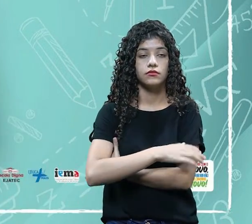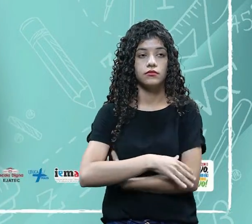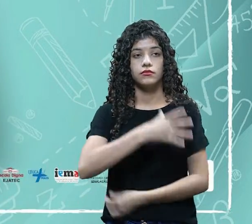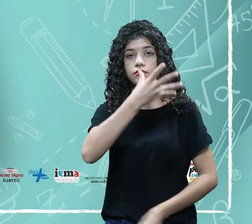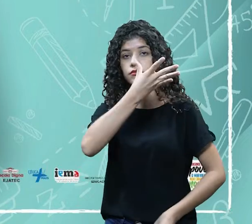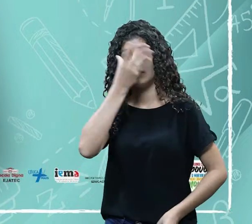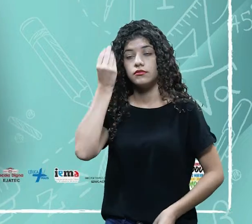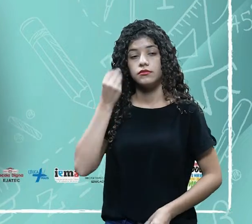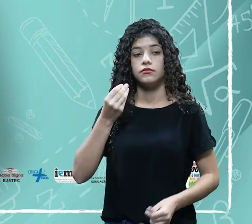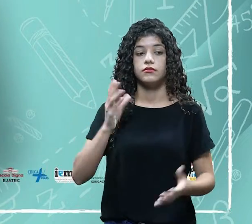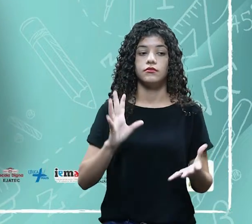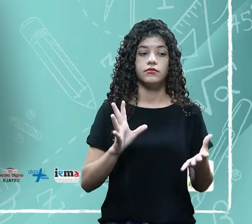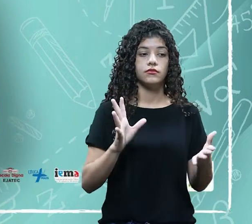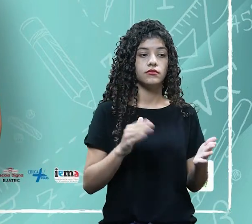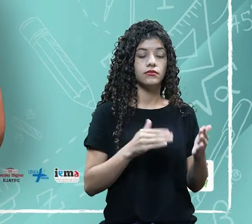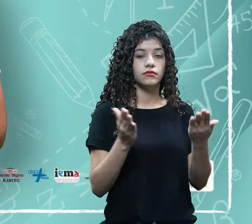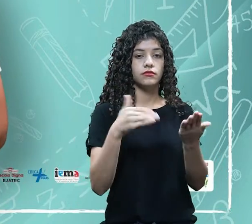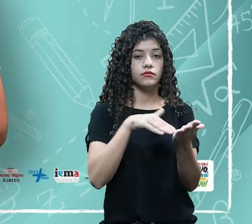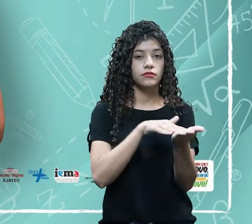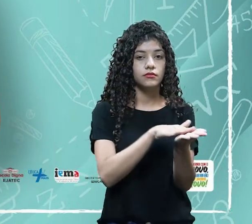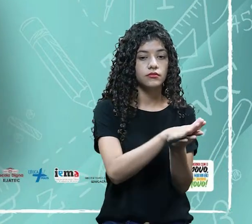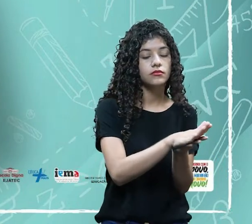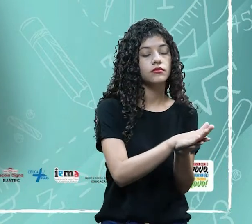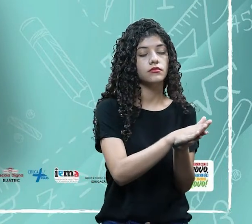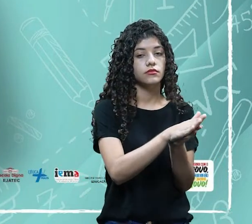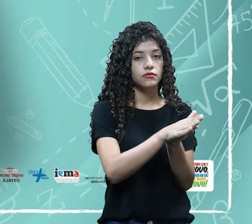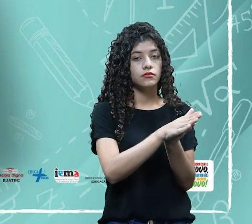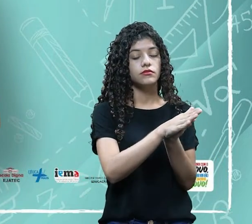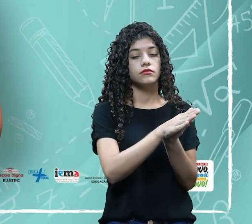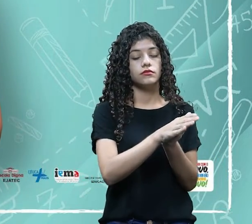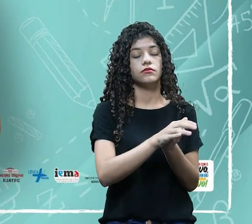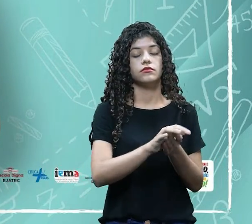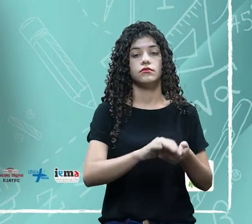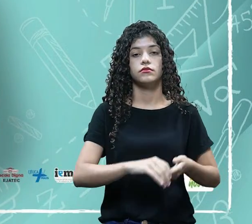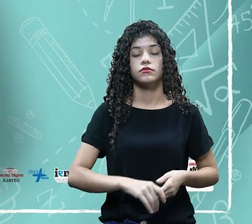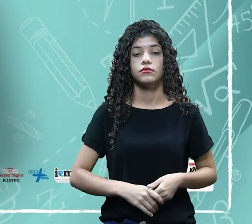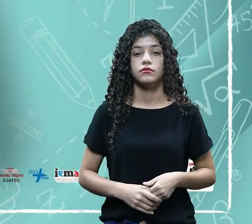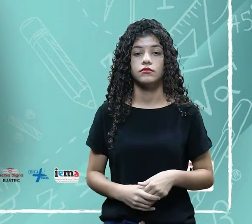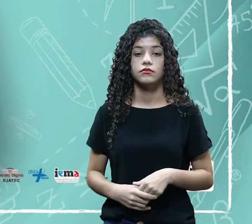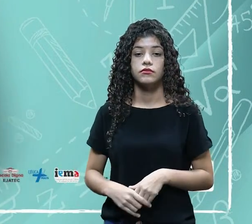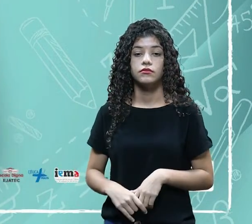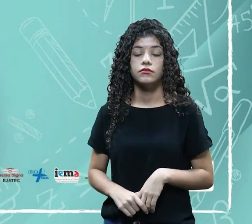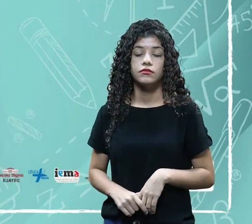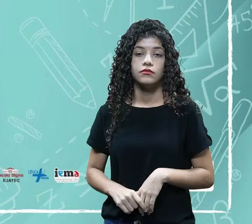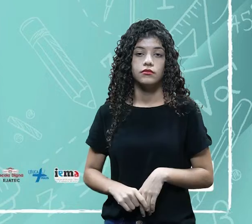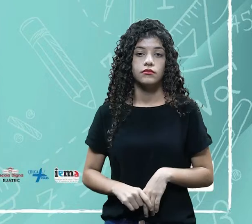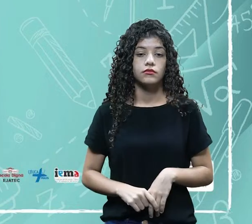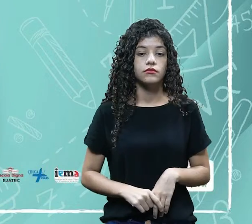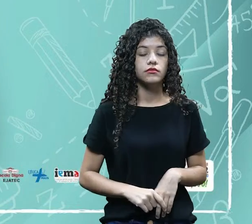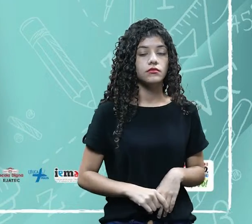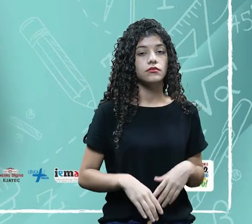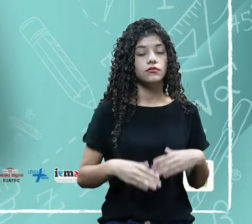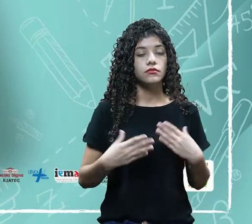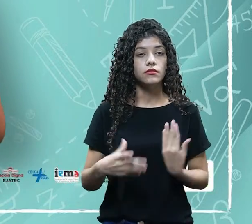anexar um documento a um processo. O documento, o formulário, o requerimento foi para determinado setor, e lá nesse setor esse